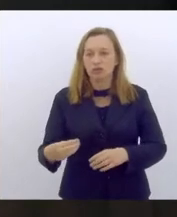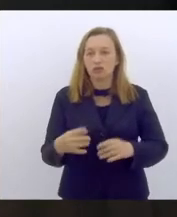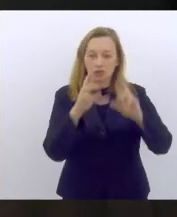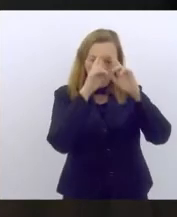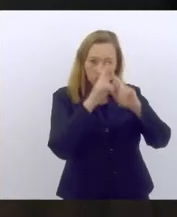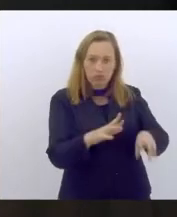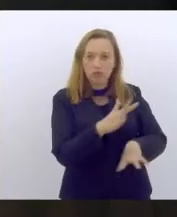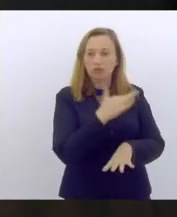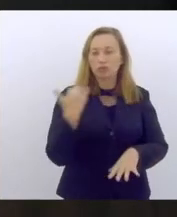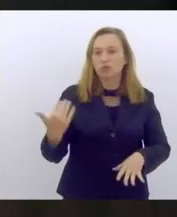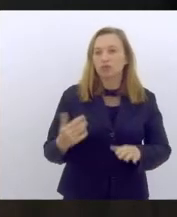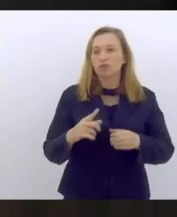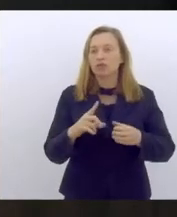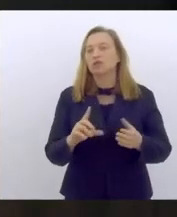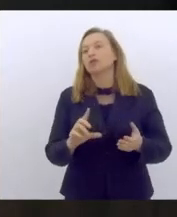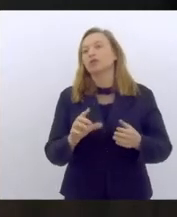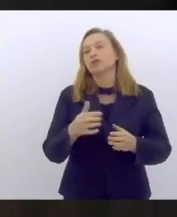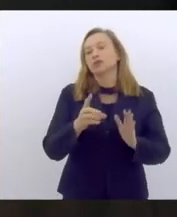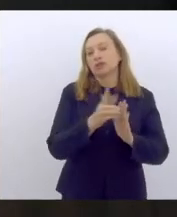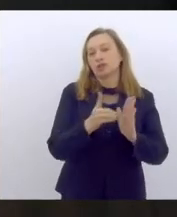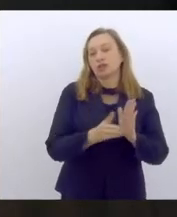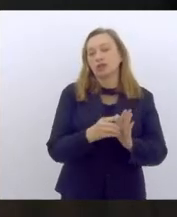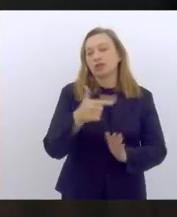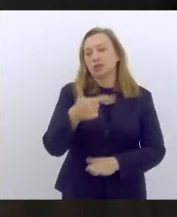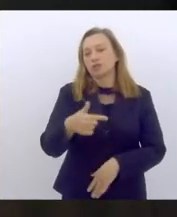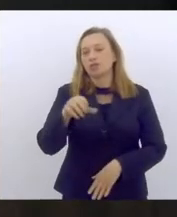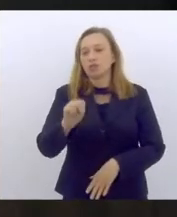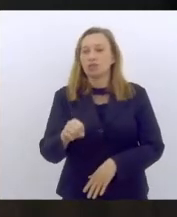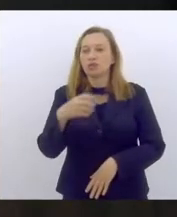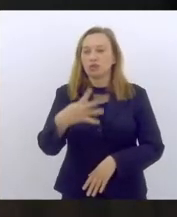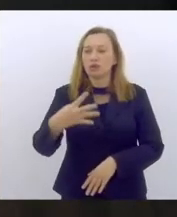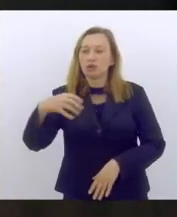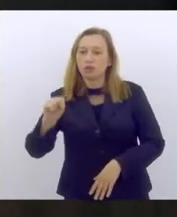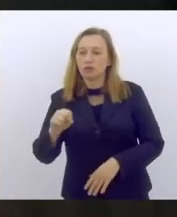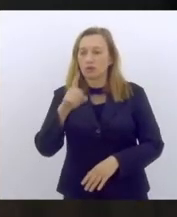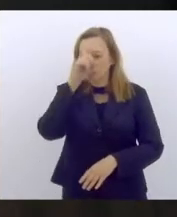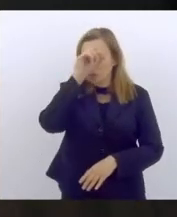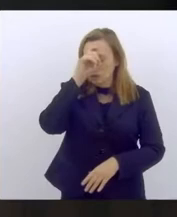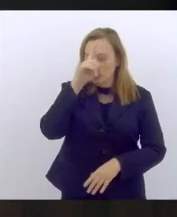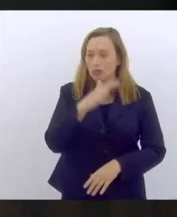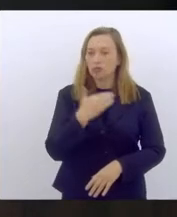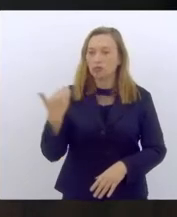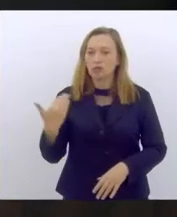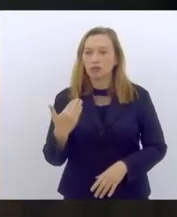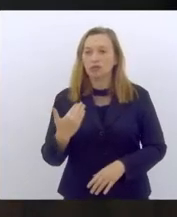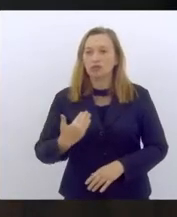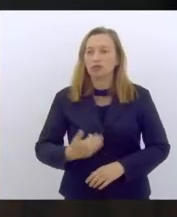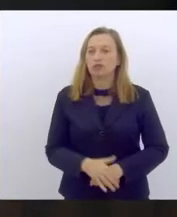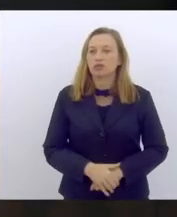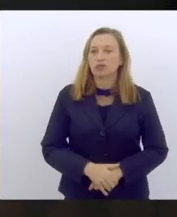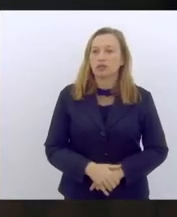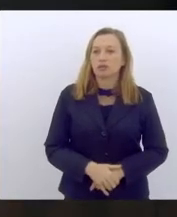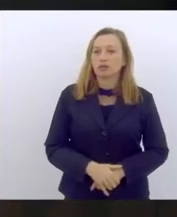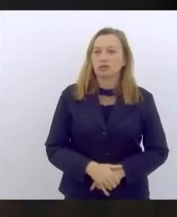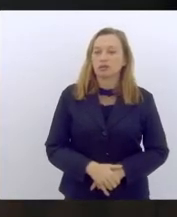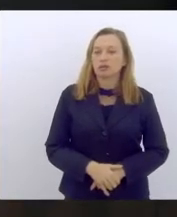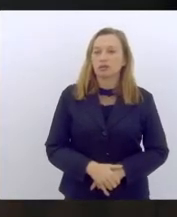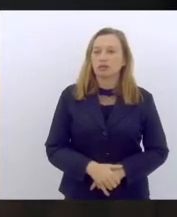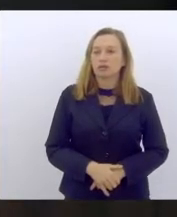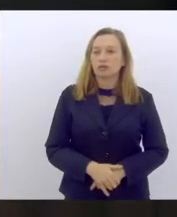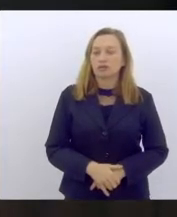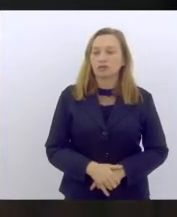Capítulo 2 do Decreto 2848 ocorridos dentro de estabelecimentos hospitalares de